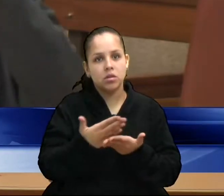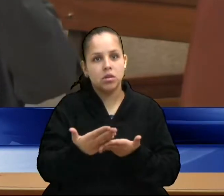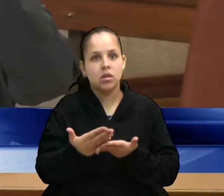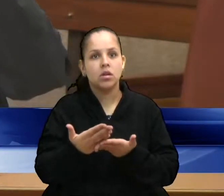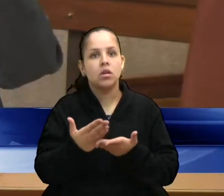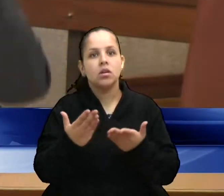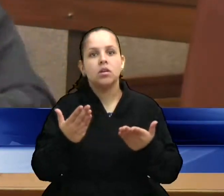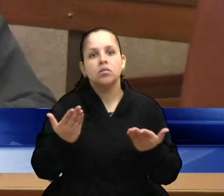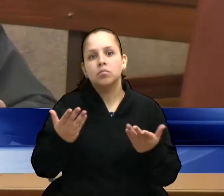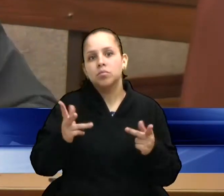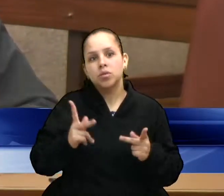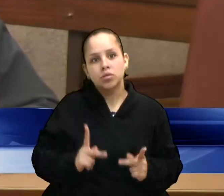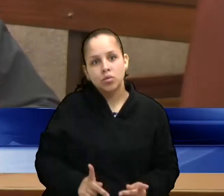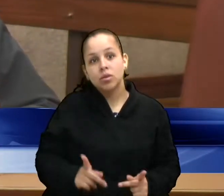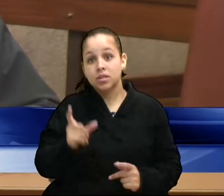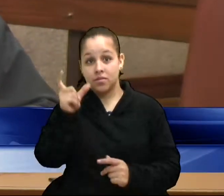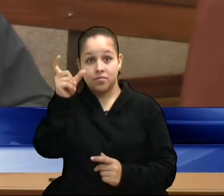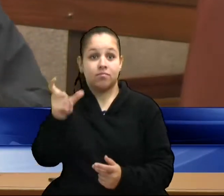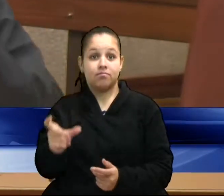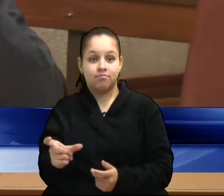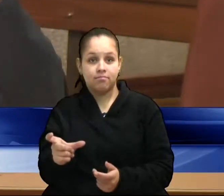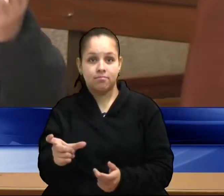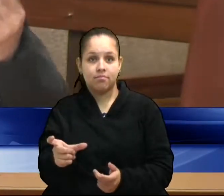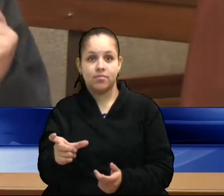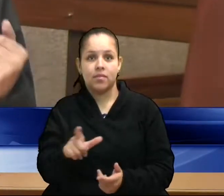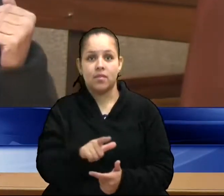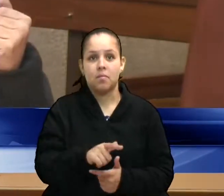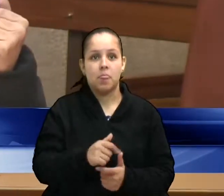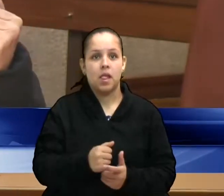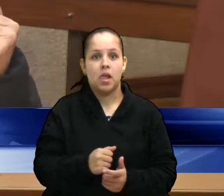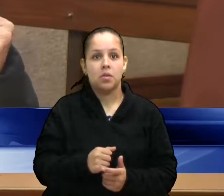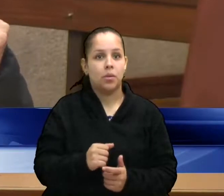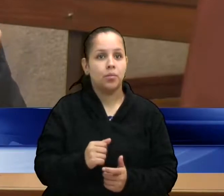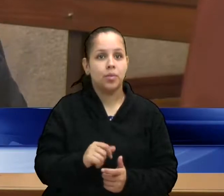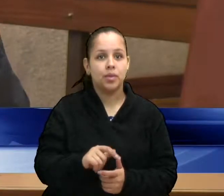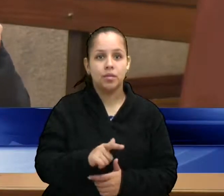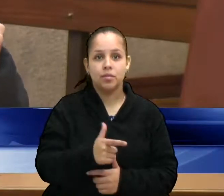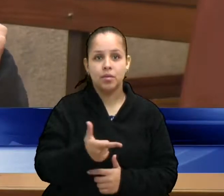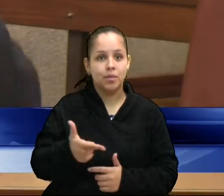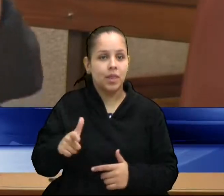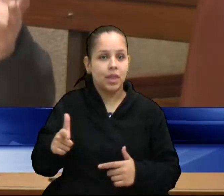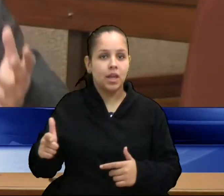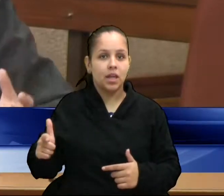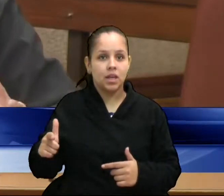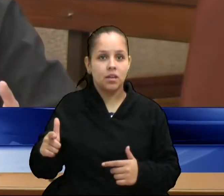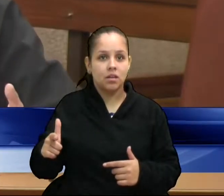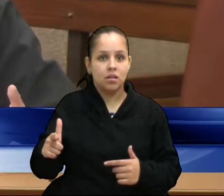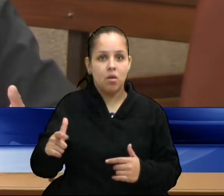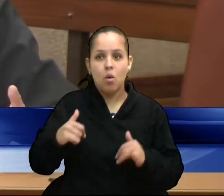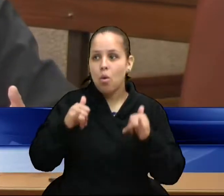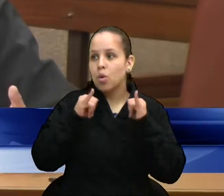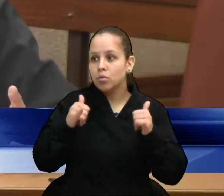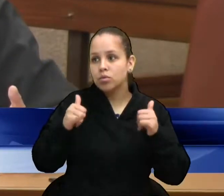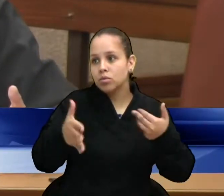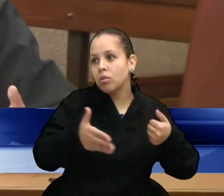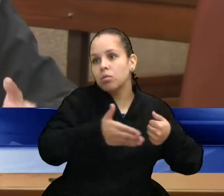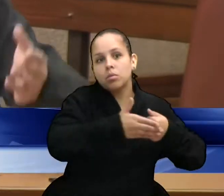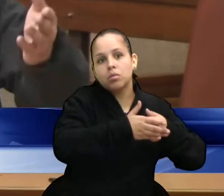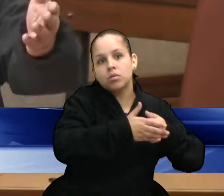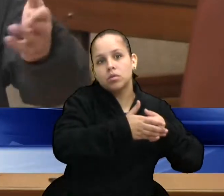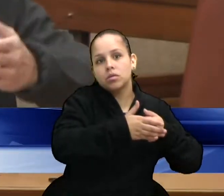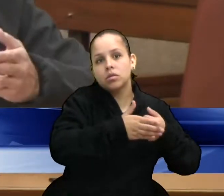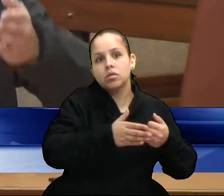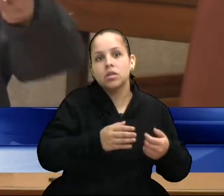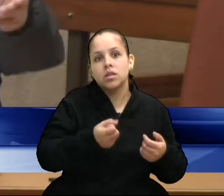pessoas físicas, né, não teve previsão de ônibus reserva, de micro-ônibus reserva, né,